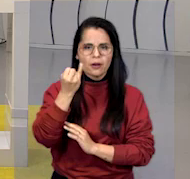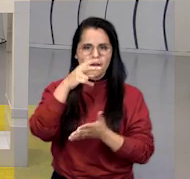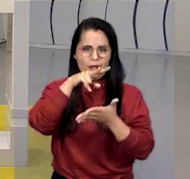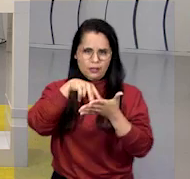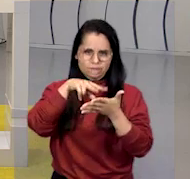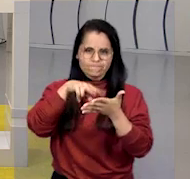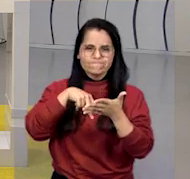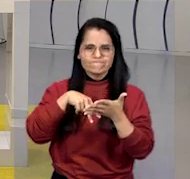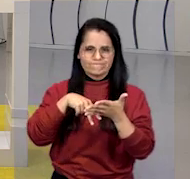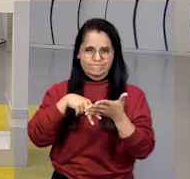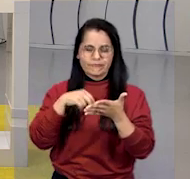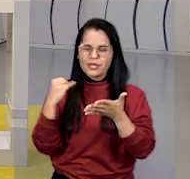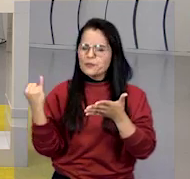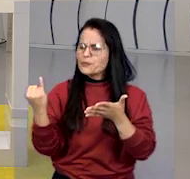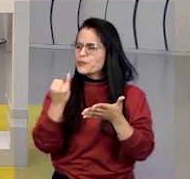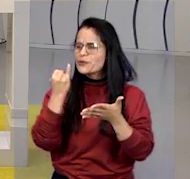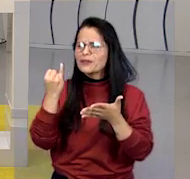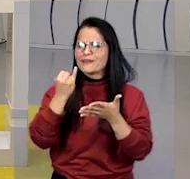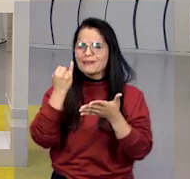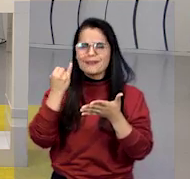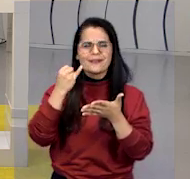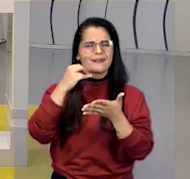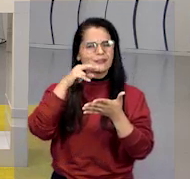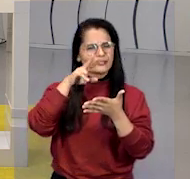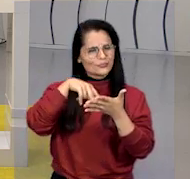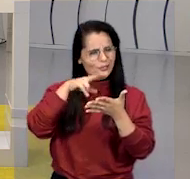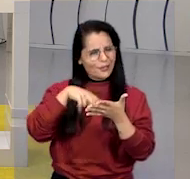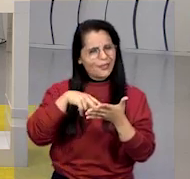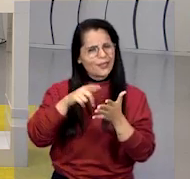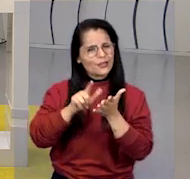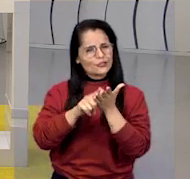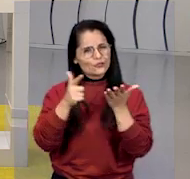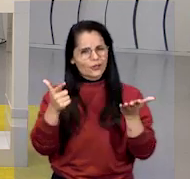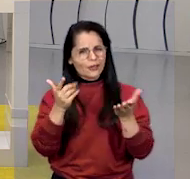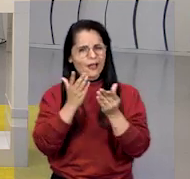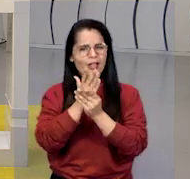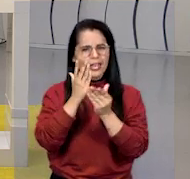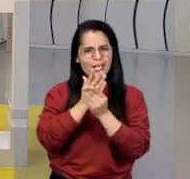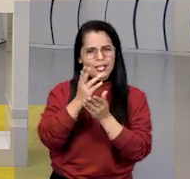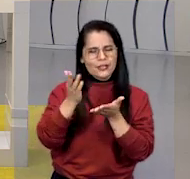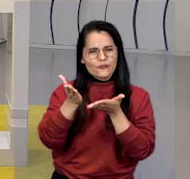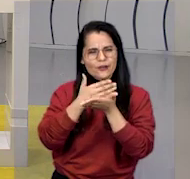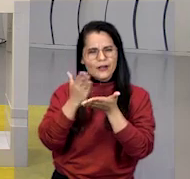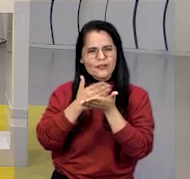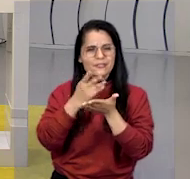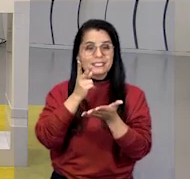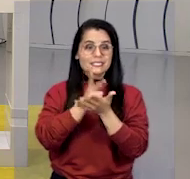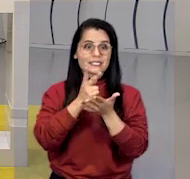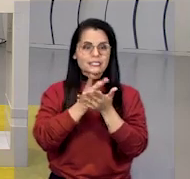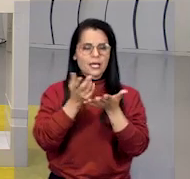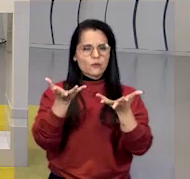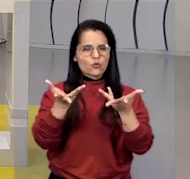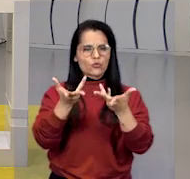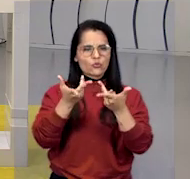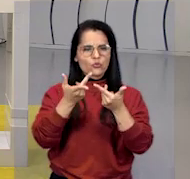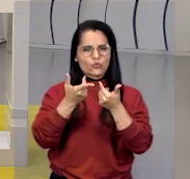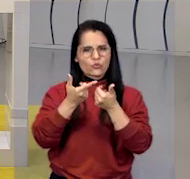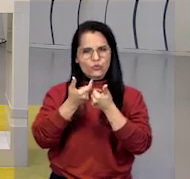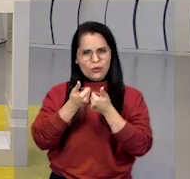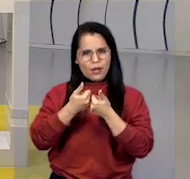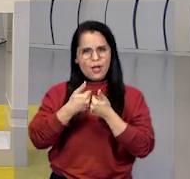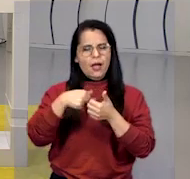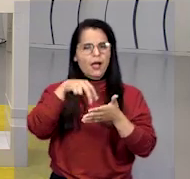leitura. A leitura é essencial. Ler jornal, ler livros, ler revistas. Sempre aprimorar a leitura para